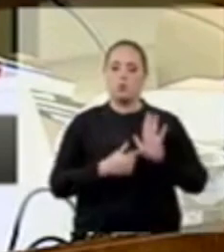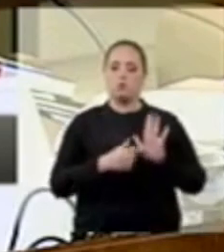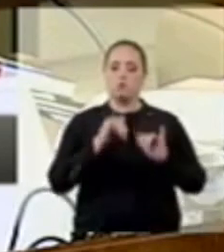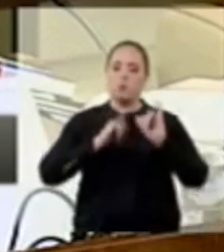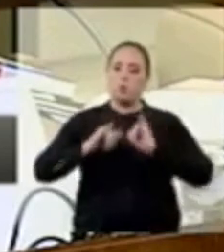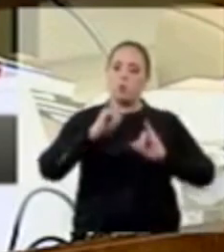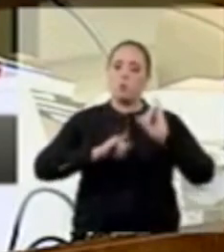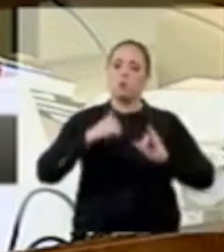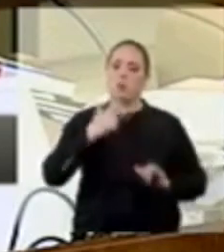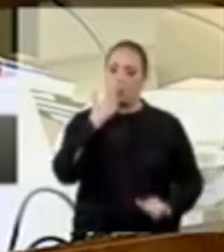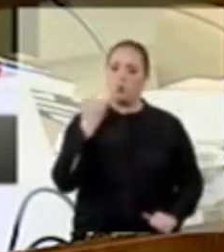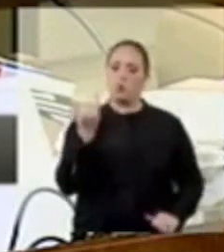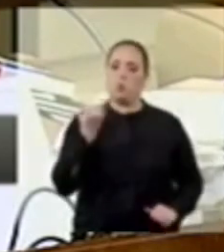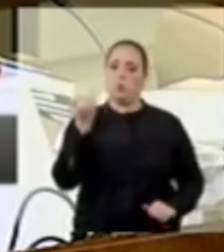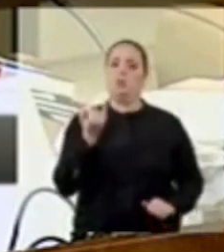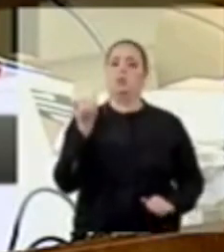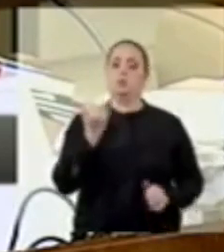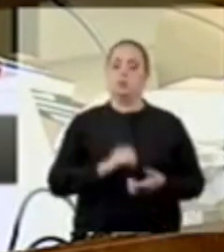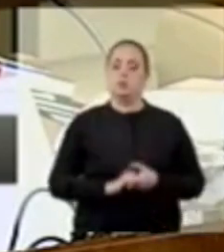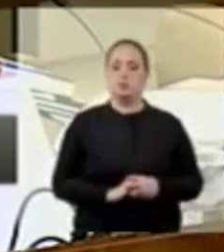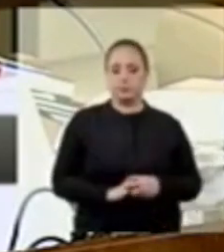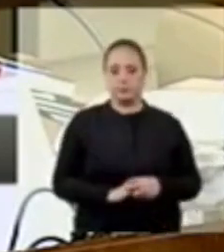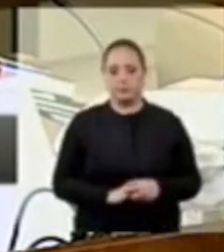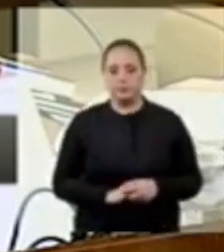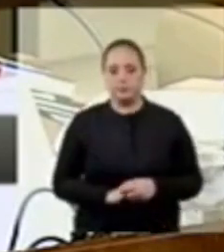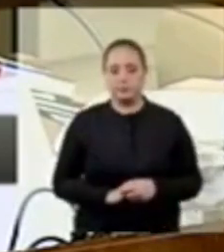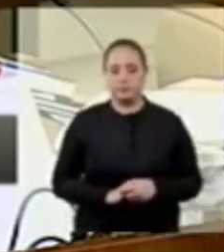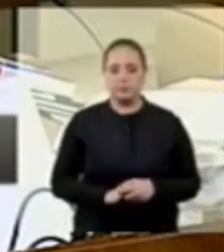que consideram muito relevante a